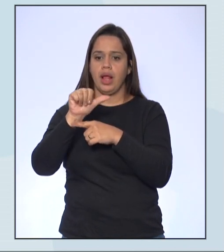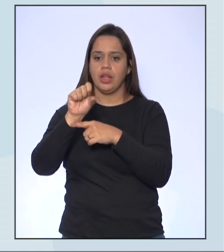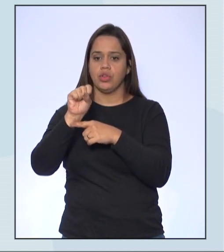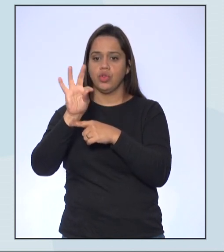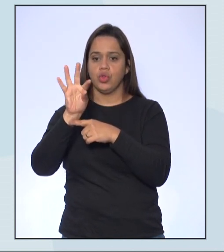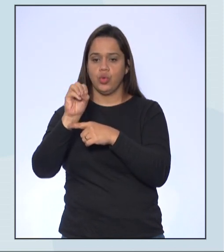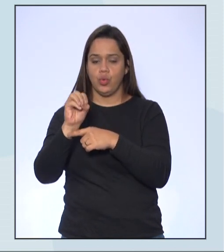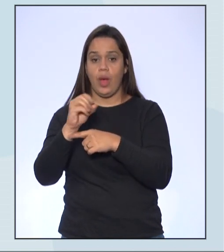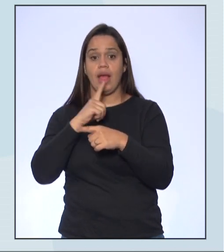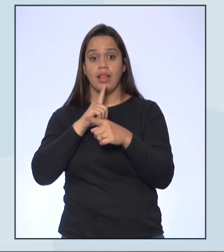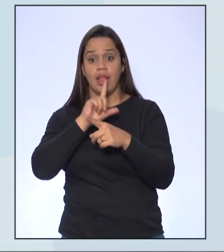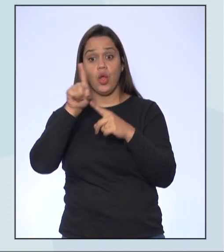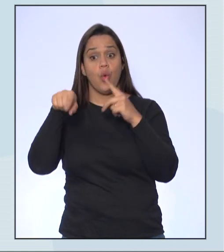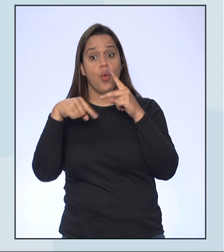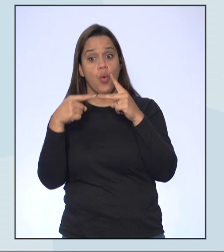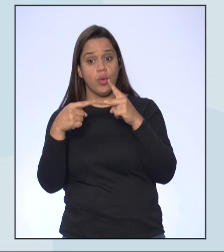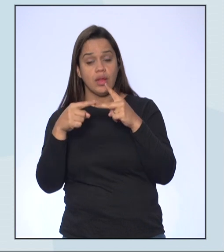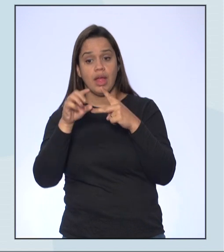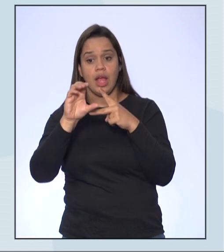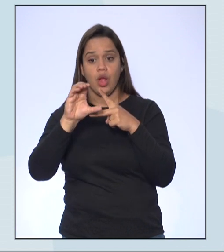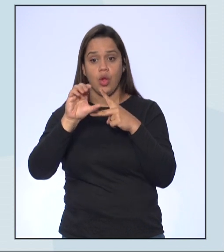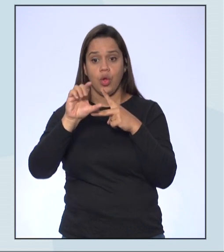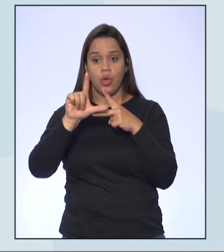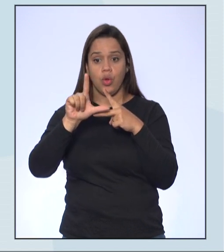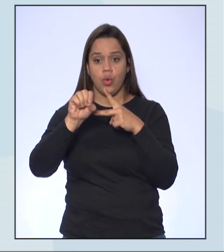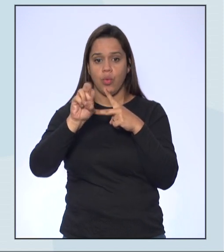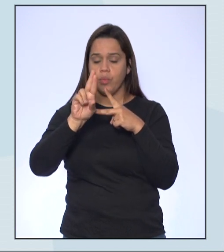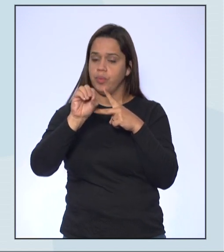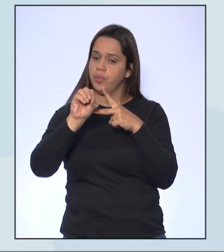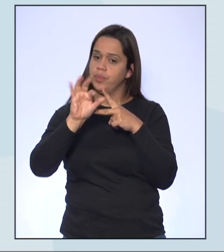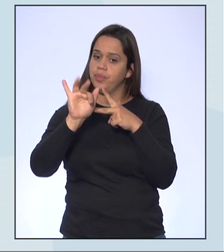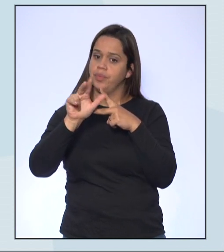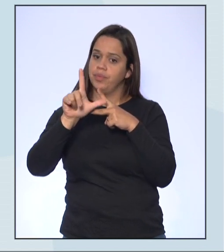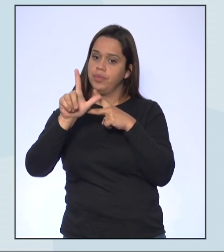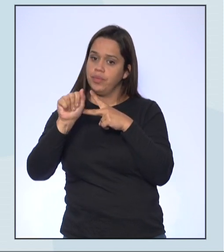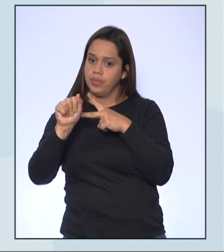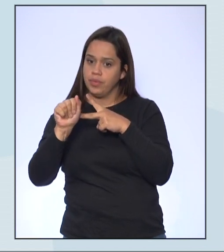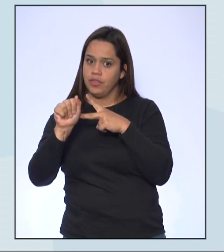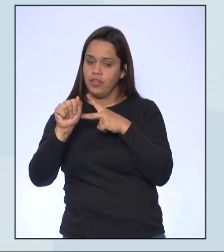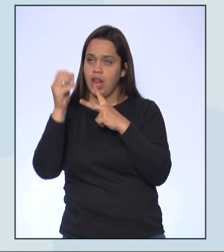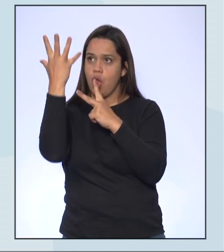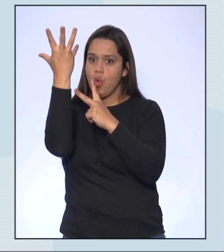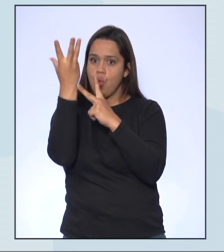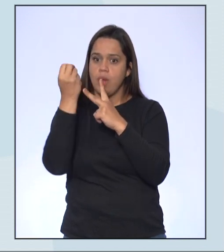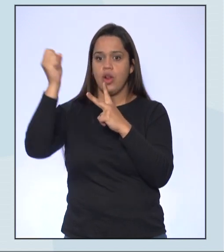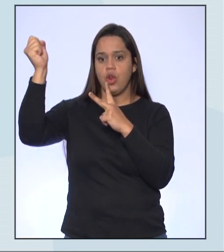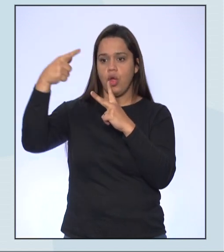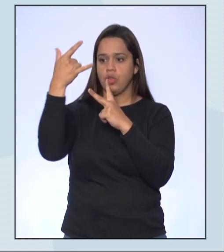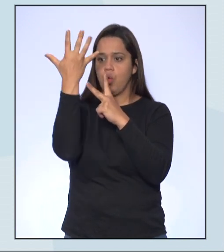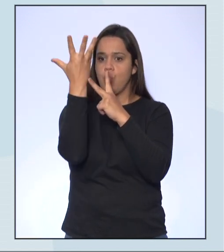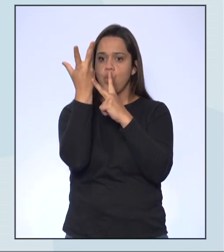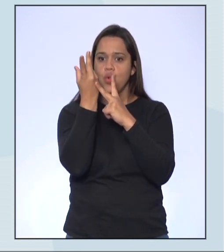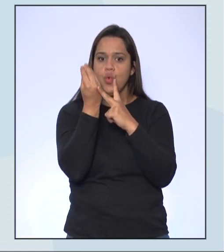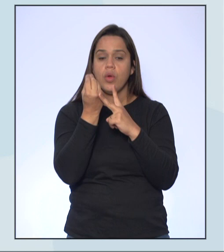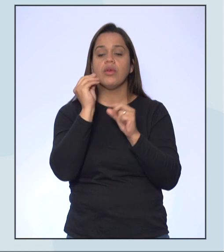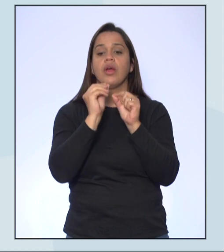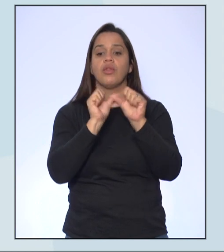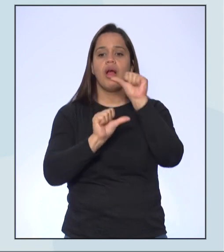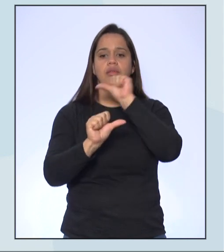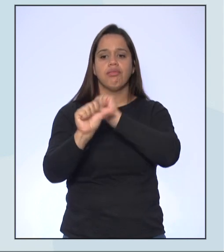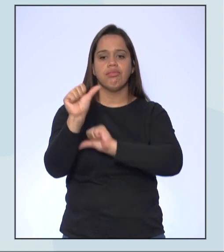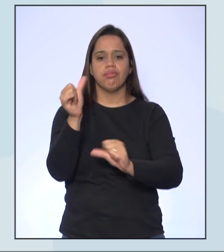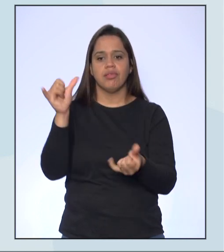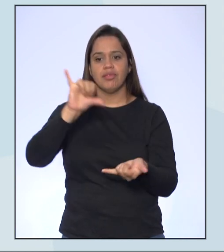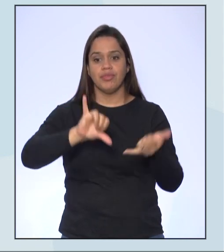pá, ela absorve a energia luminosa. E aí a magia acontece. O que acontece? Uma reação química e